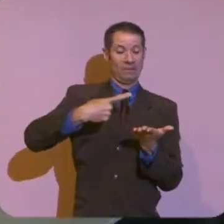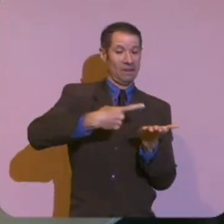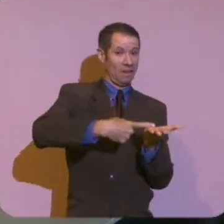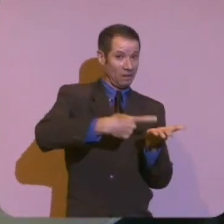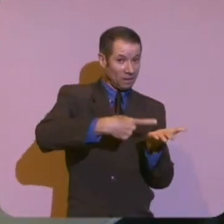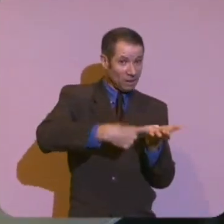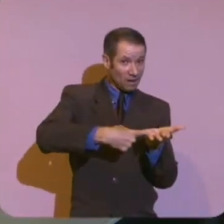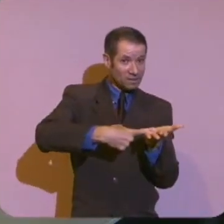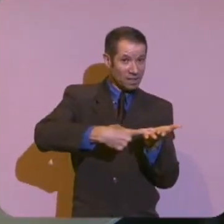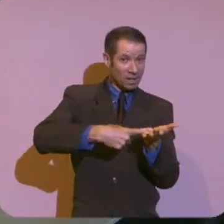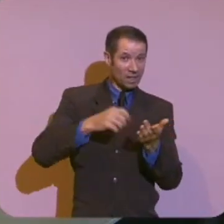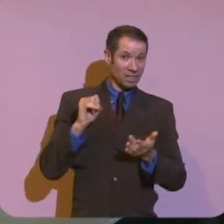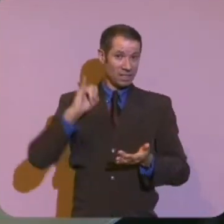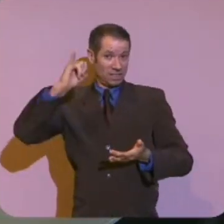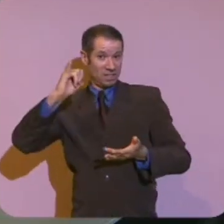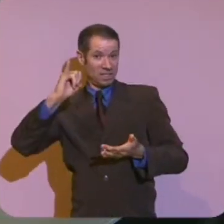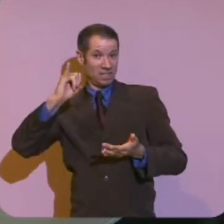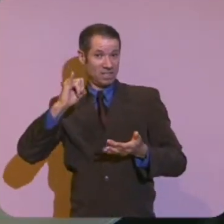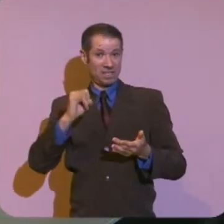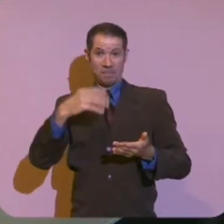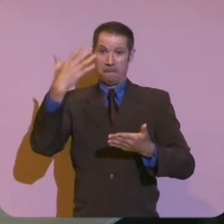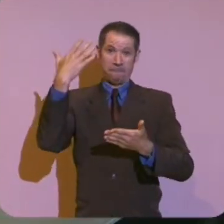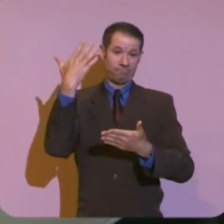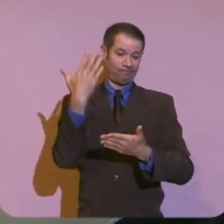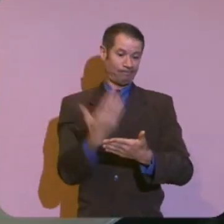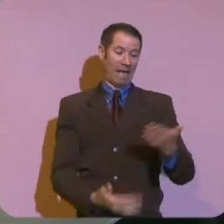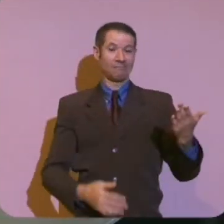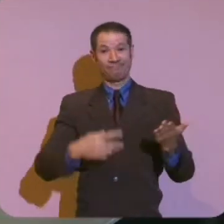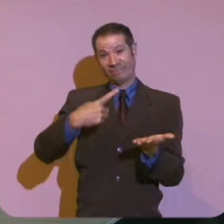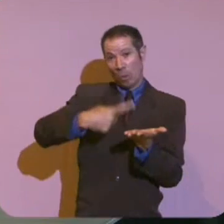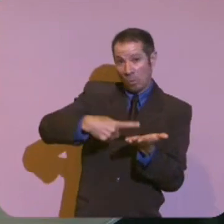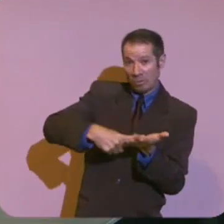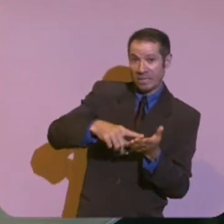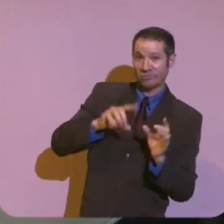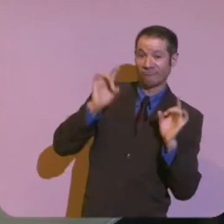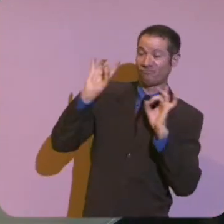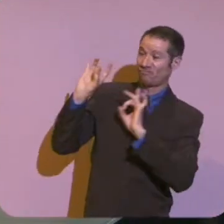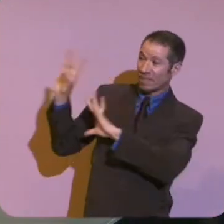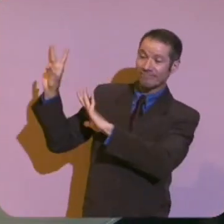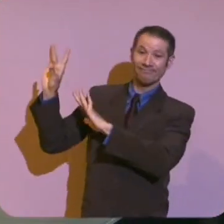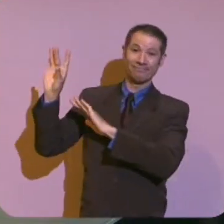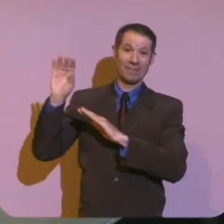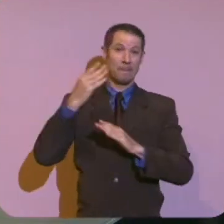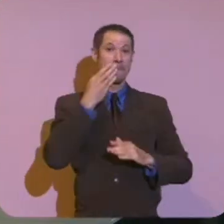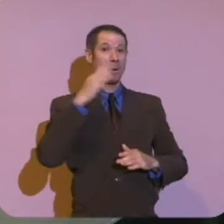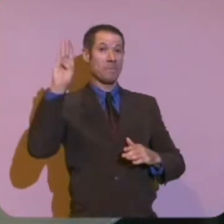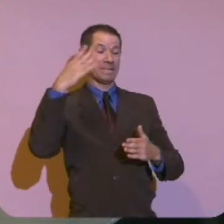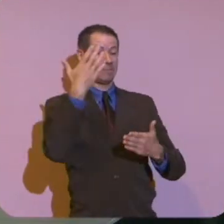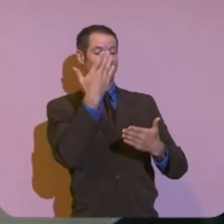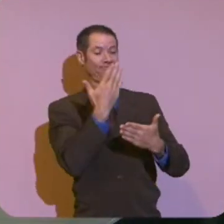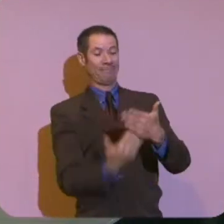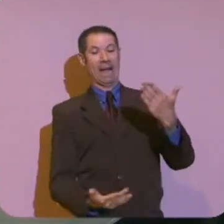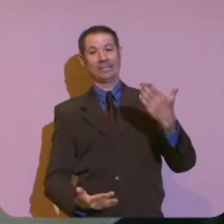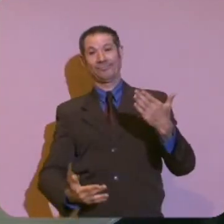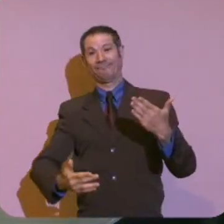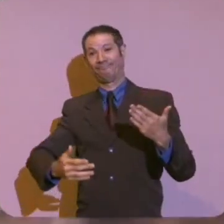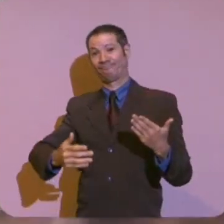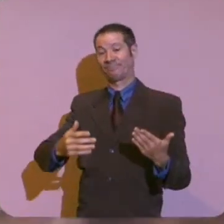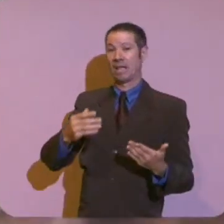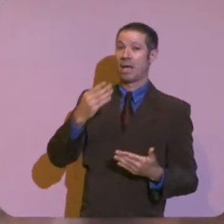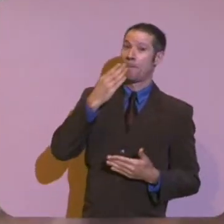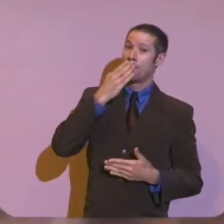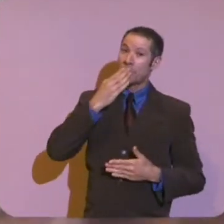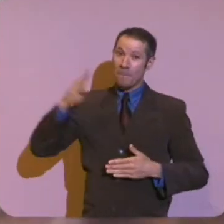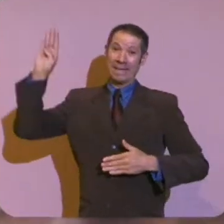vocês quebrarem a aliança, as promessas se perdem. E aí ele vai dizer: olha, se eu prometi